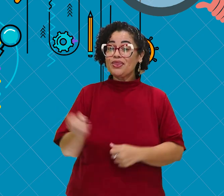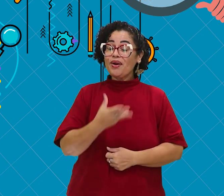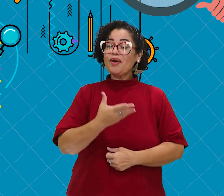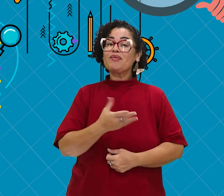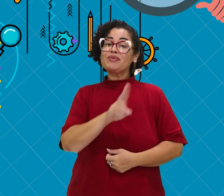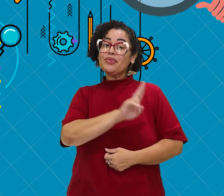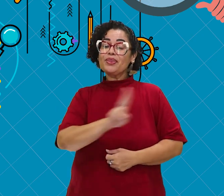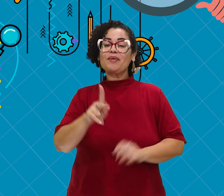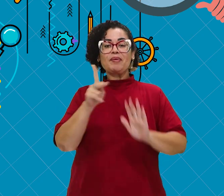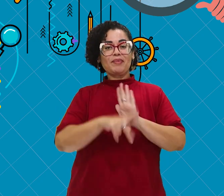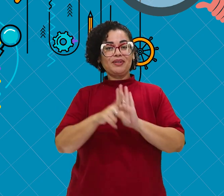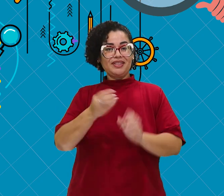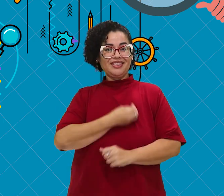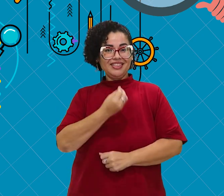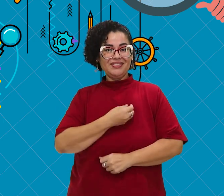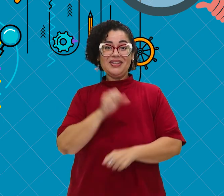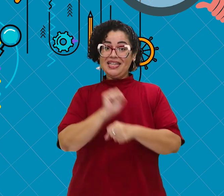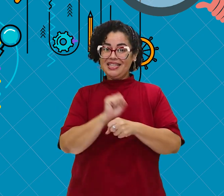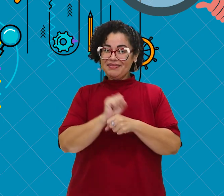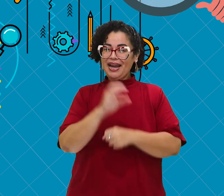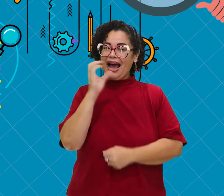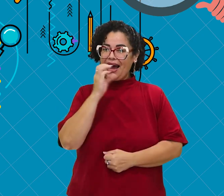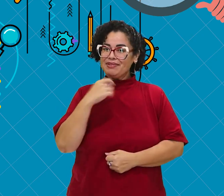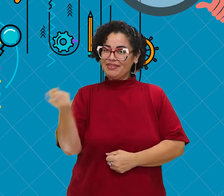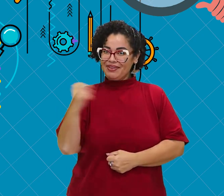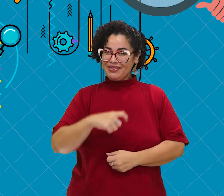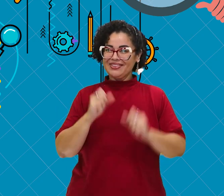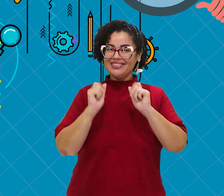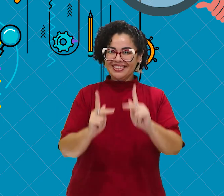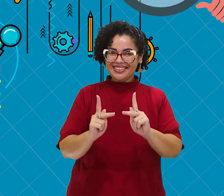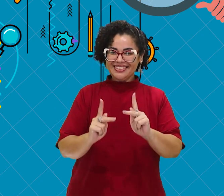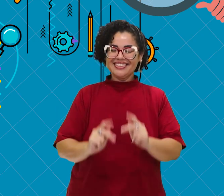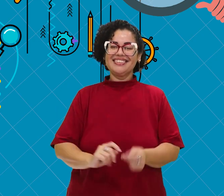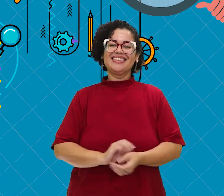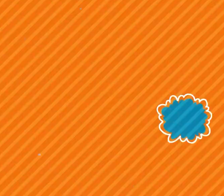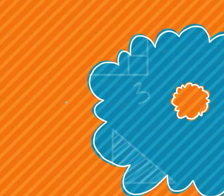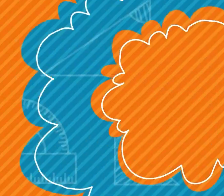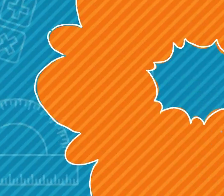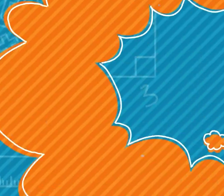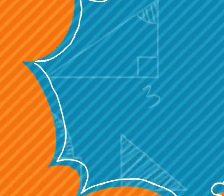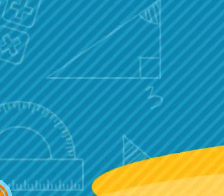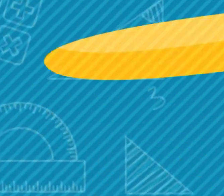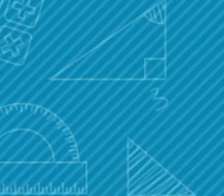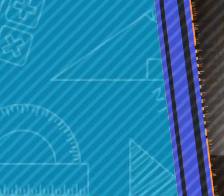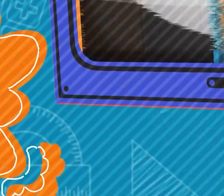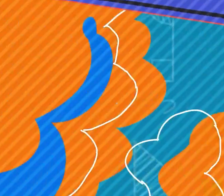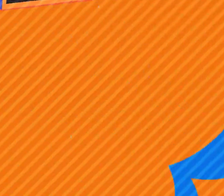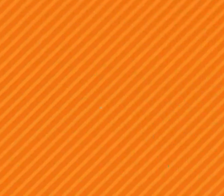novo, chamado Projeto de Vida. Então espere que agora a gente está de volta, ok?